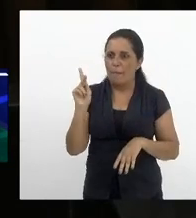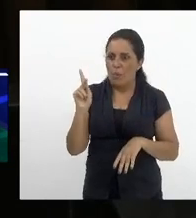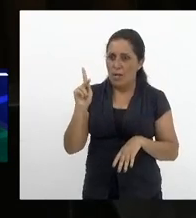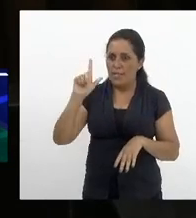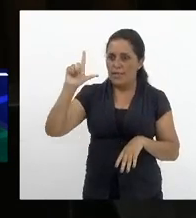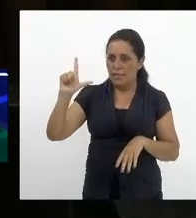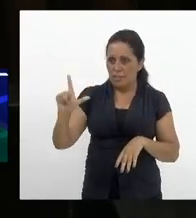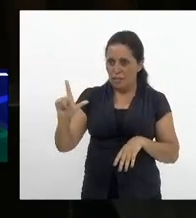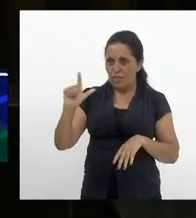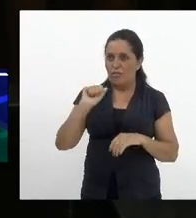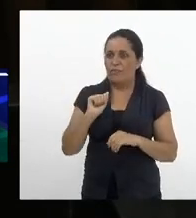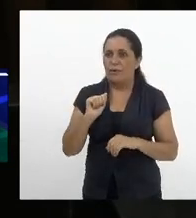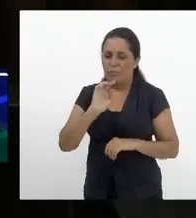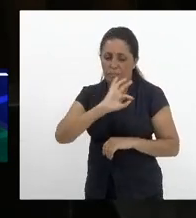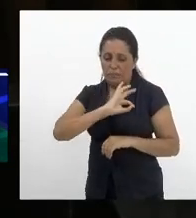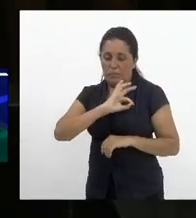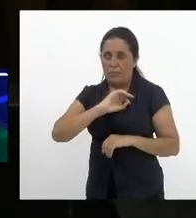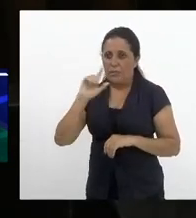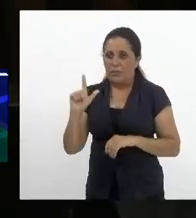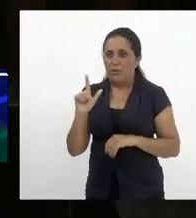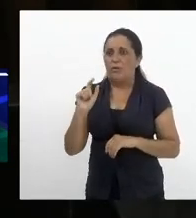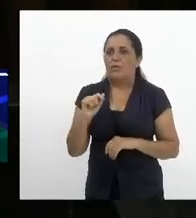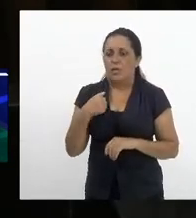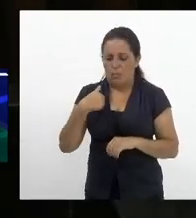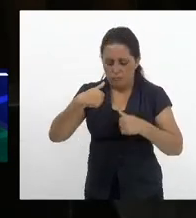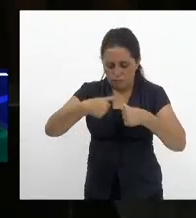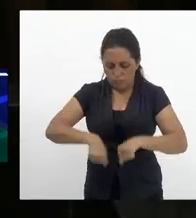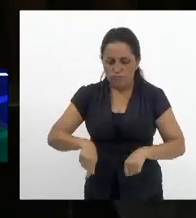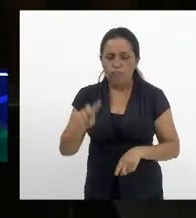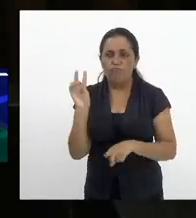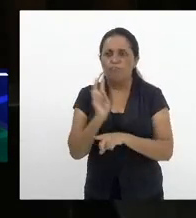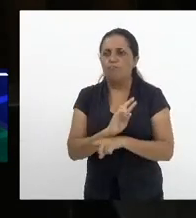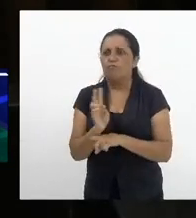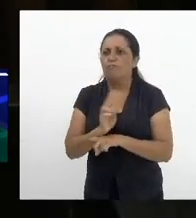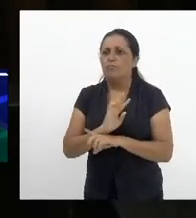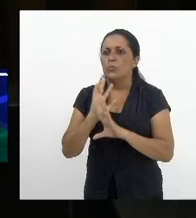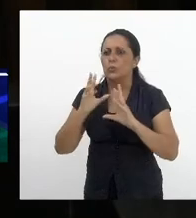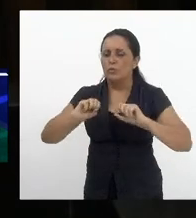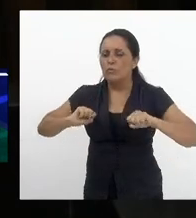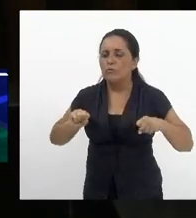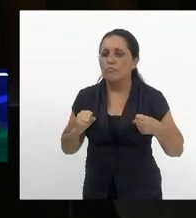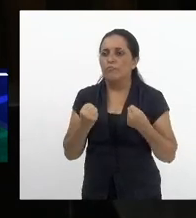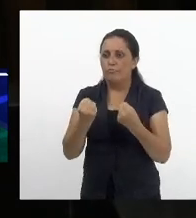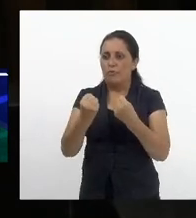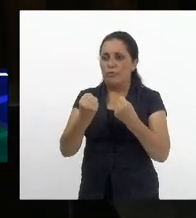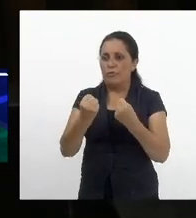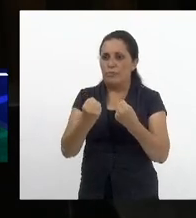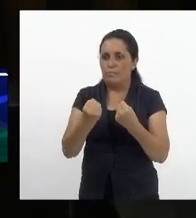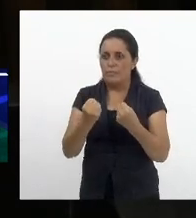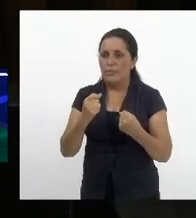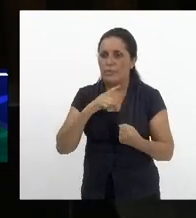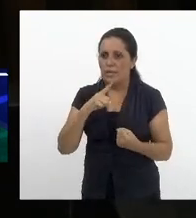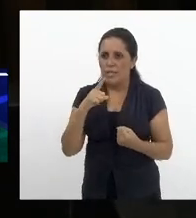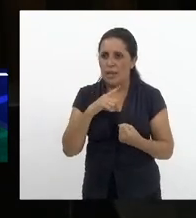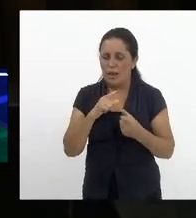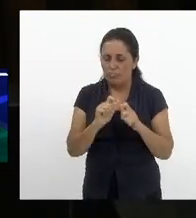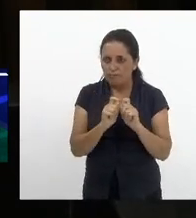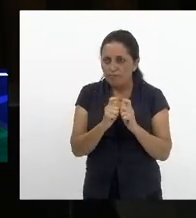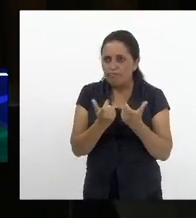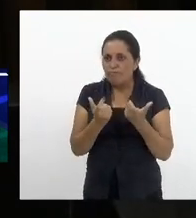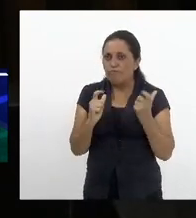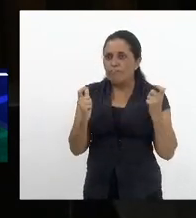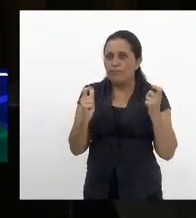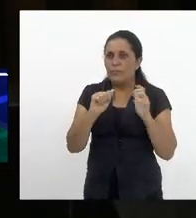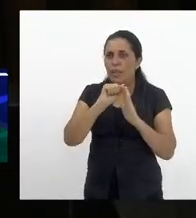Legislativa. Eu, enquanto aqui estiver, vou enveredar todos os esforços para que nós tenhamos, no âmbito da Assembleia